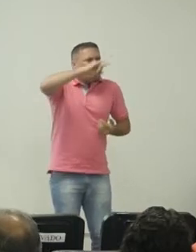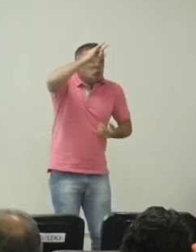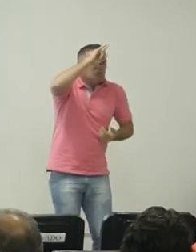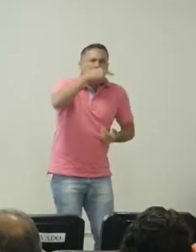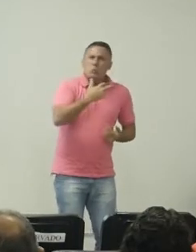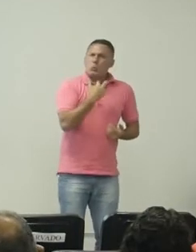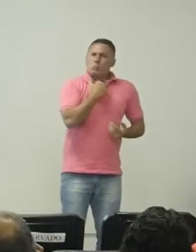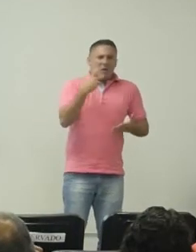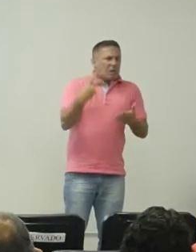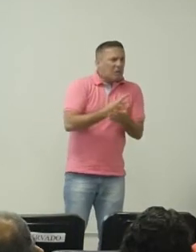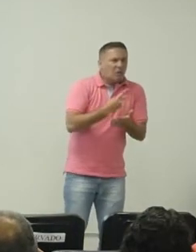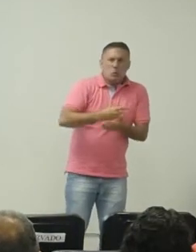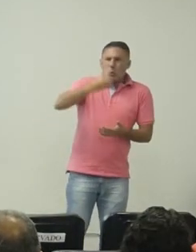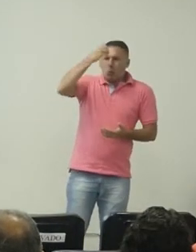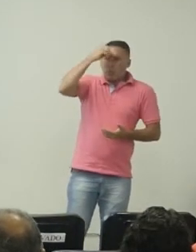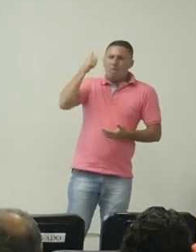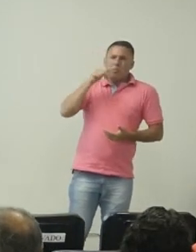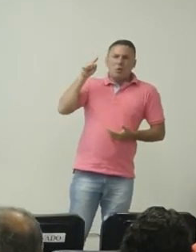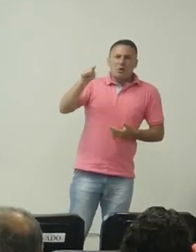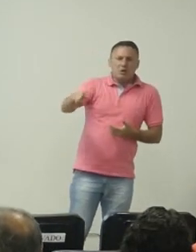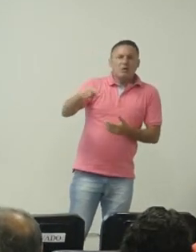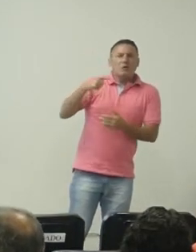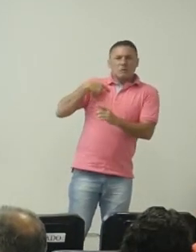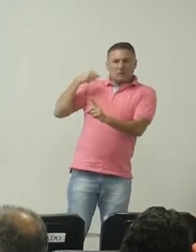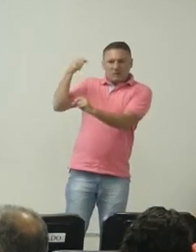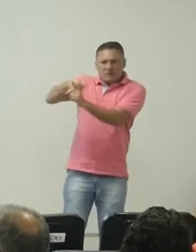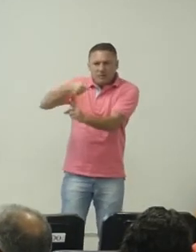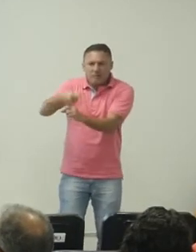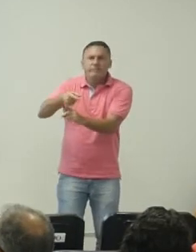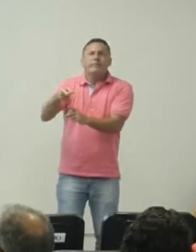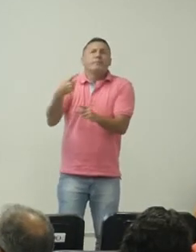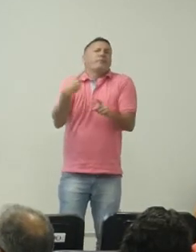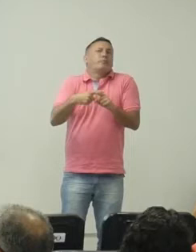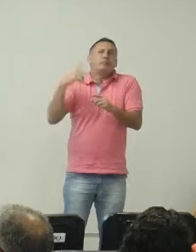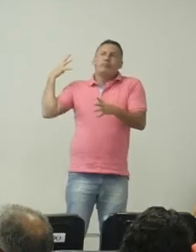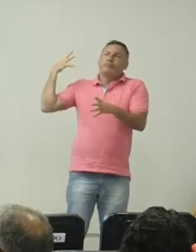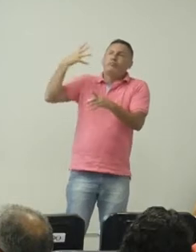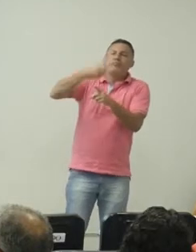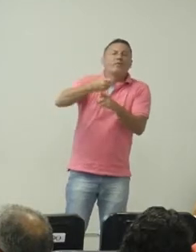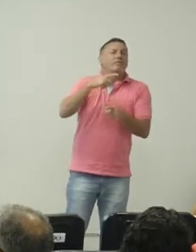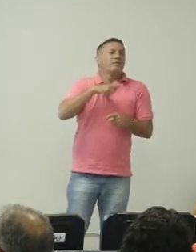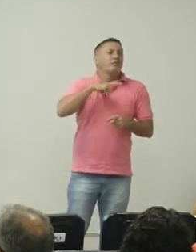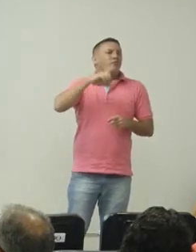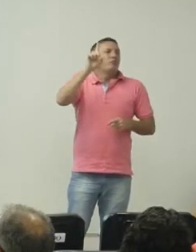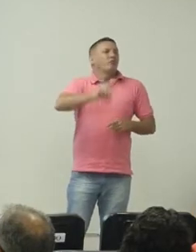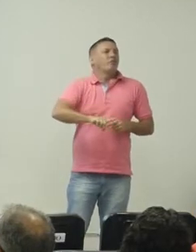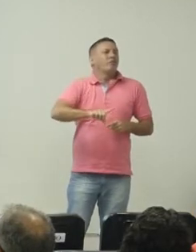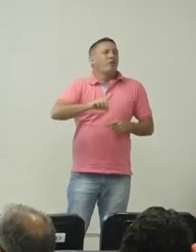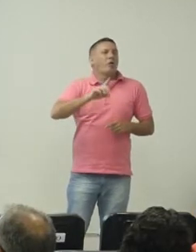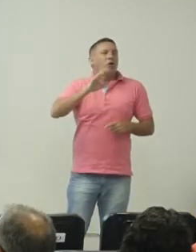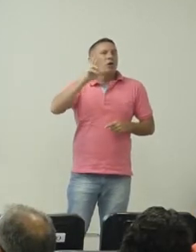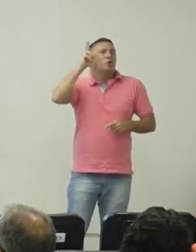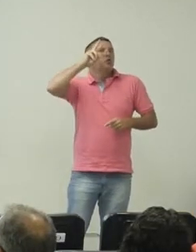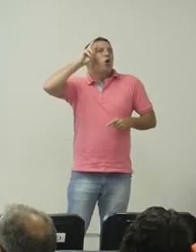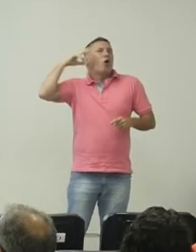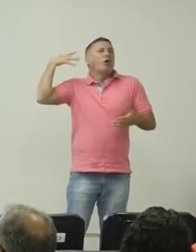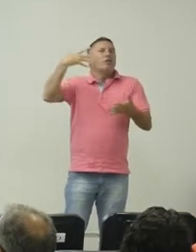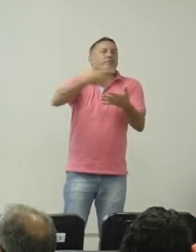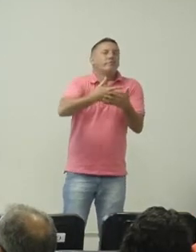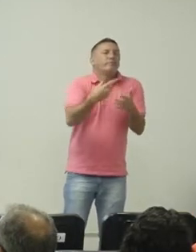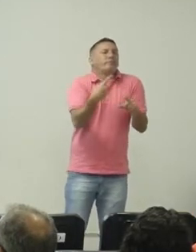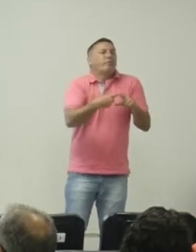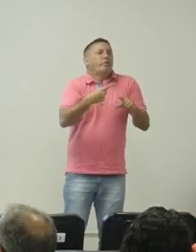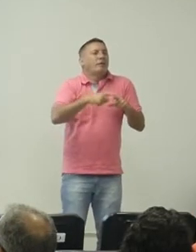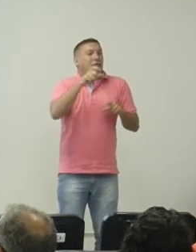né, um histórico no direito de que, tanto por nos considerar relativamente incapazes, né, o Código